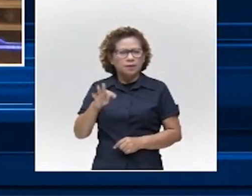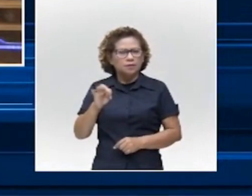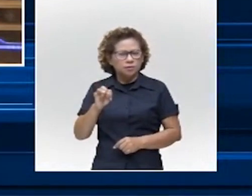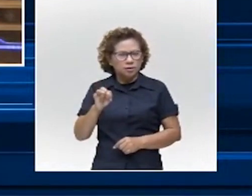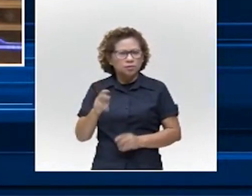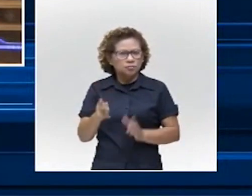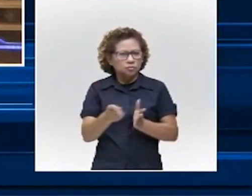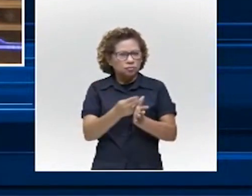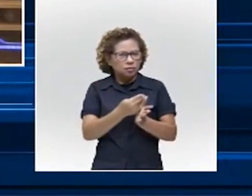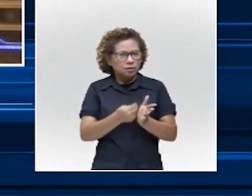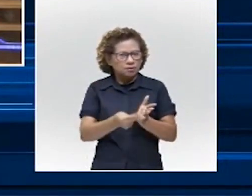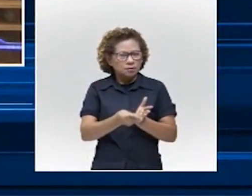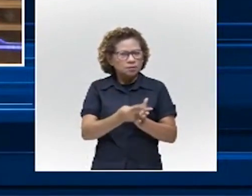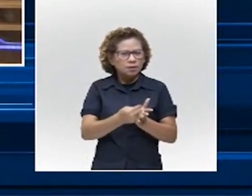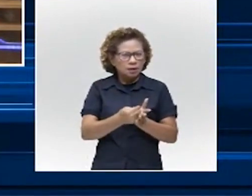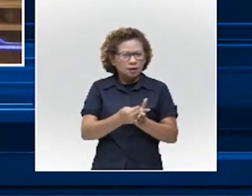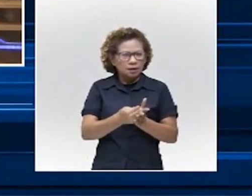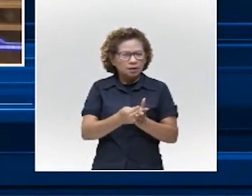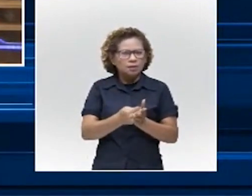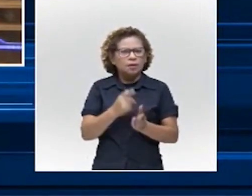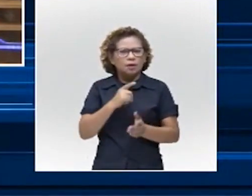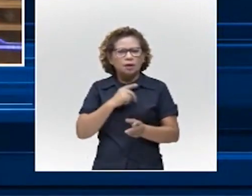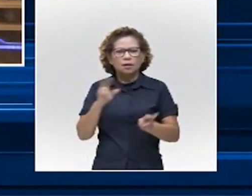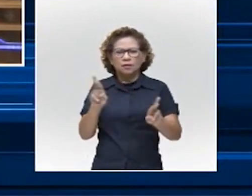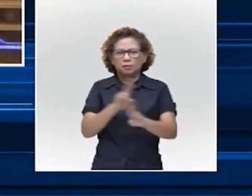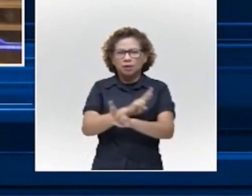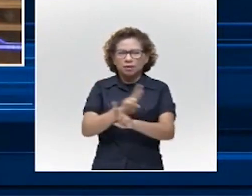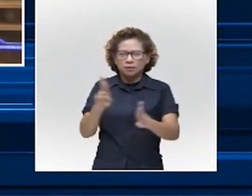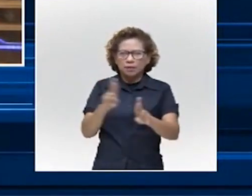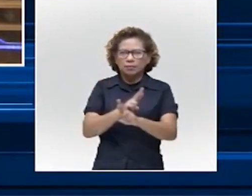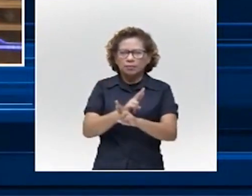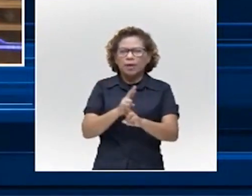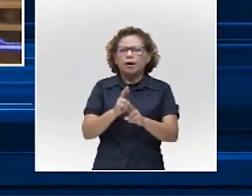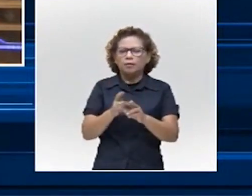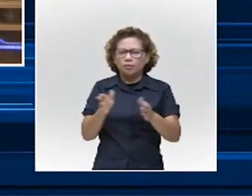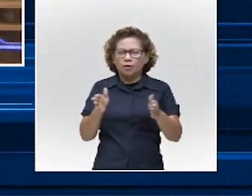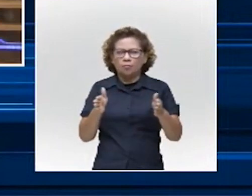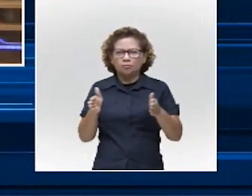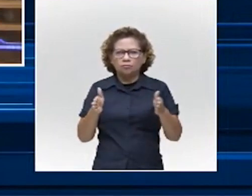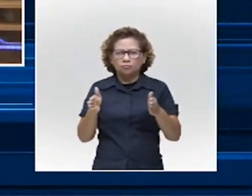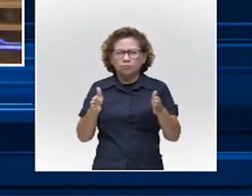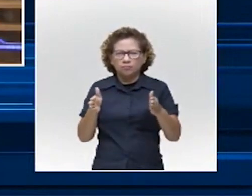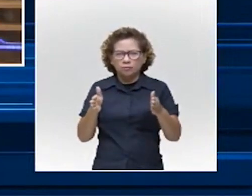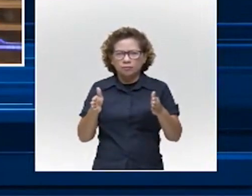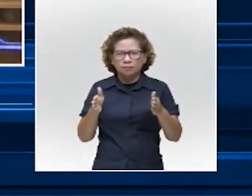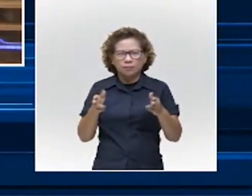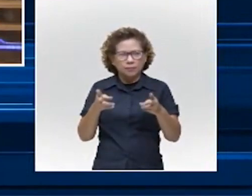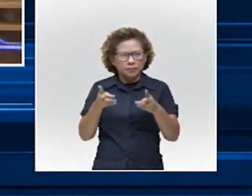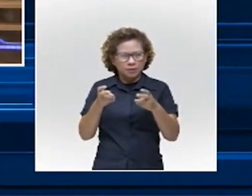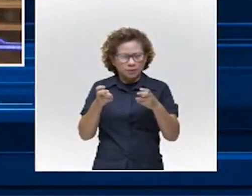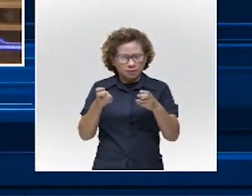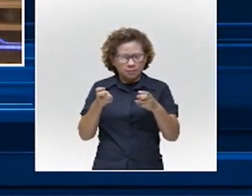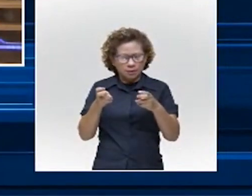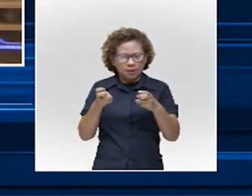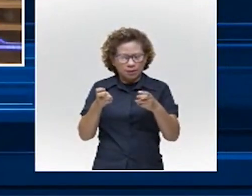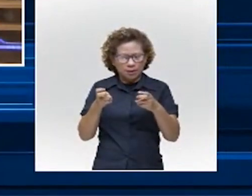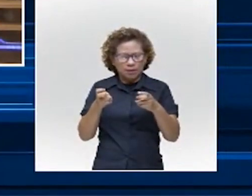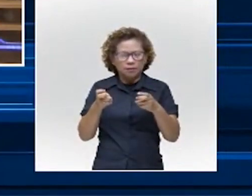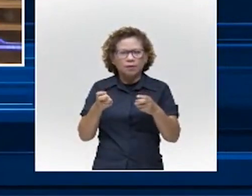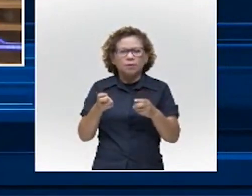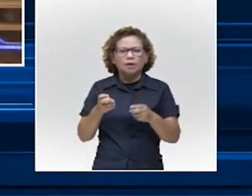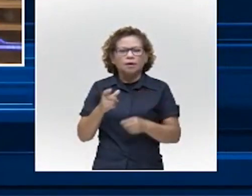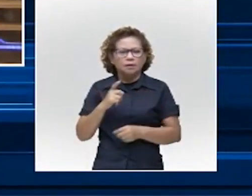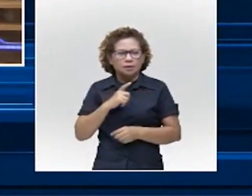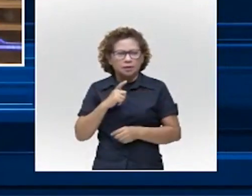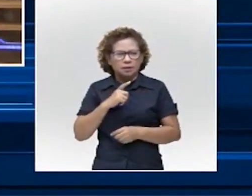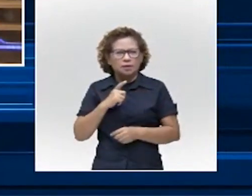a mesma relação de tamanho, né? Então, a gente viu pela divisão dos quadrados, né, localizados na